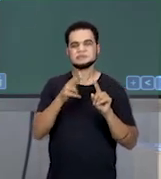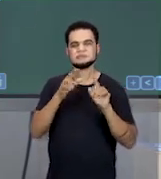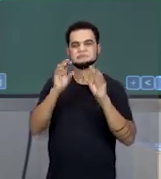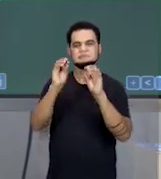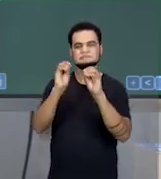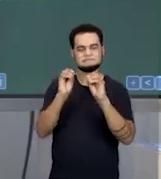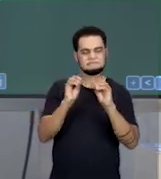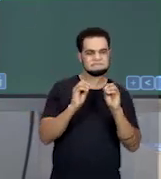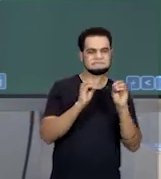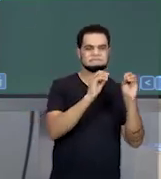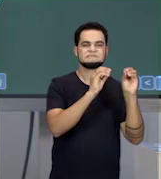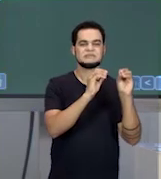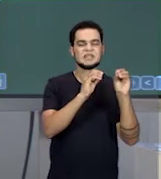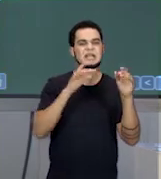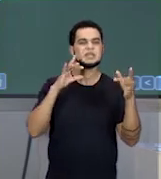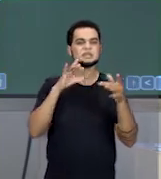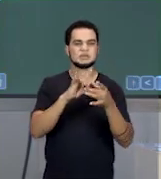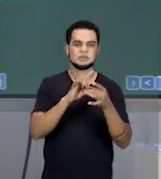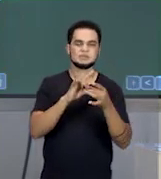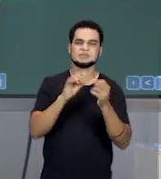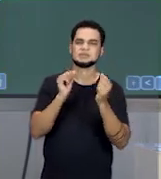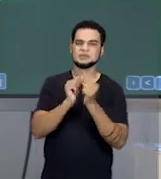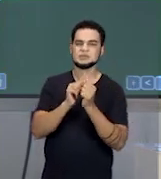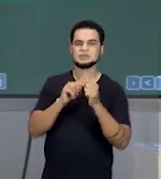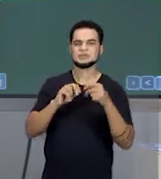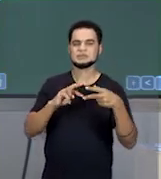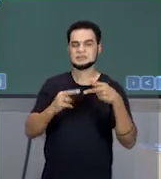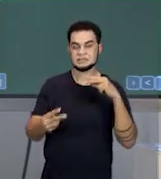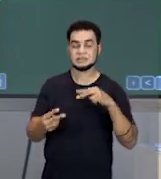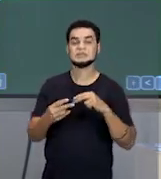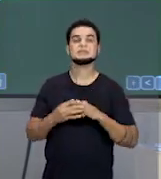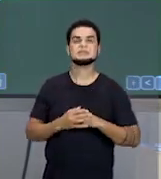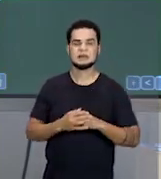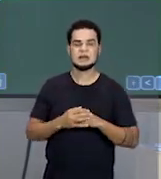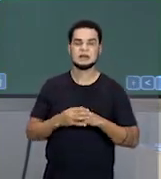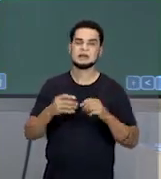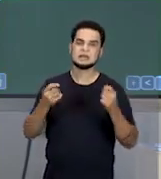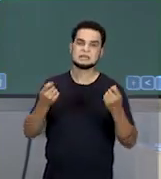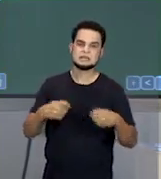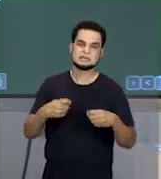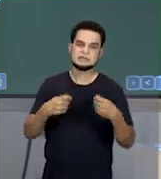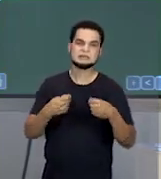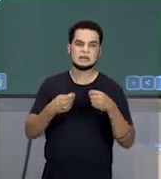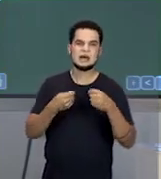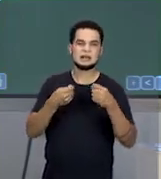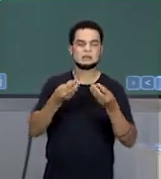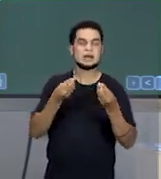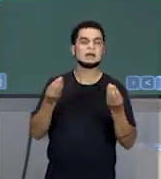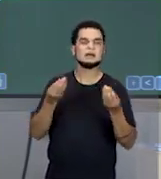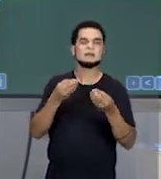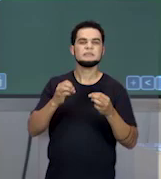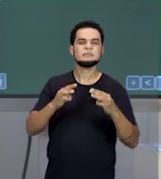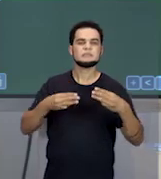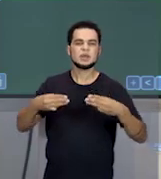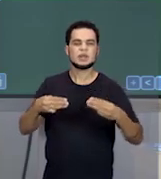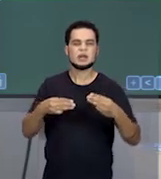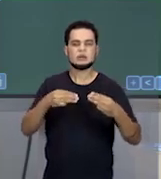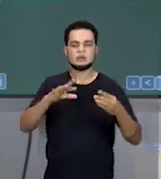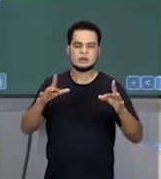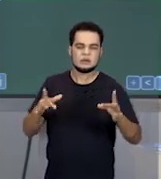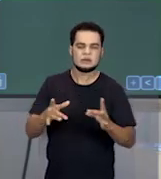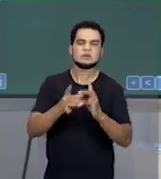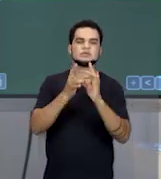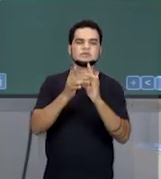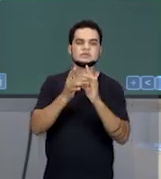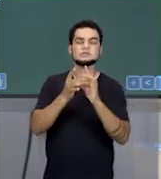da DNA ligase, que vai restabelecer essas ligações necessárias aí para que a molécula se junte, e vou ter aqui